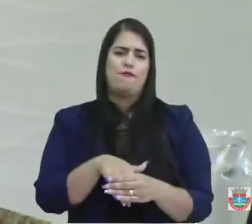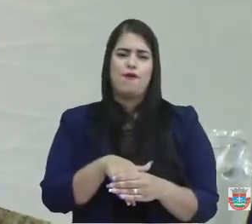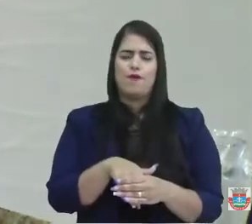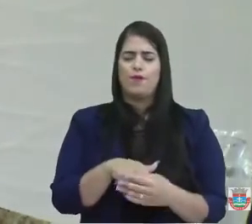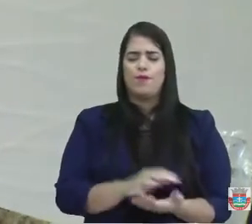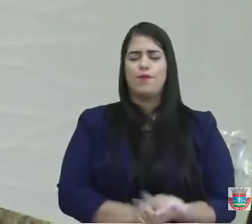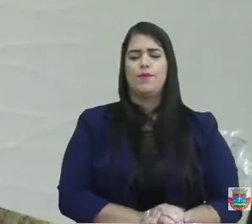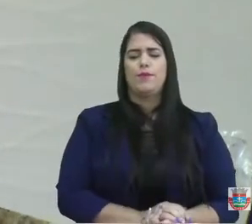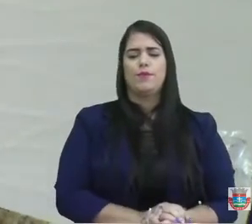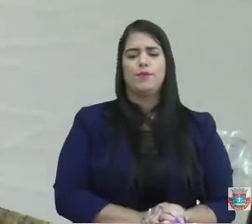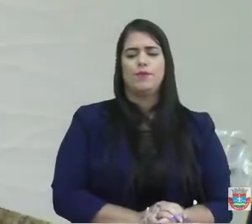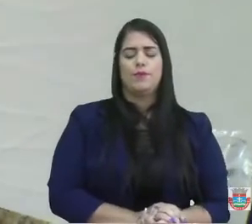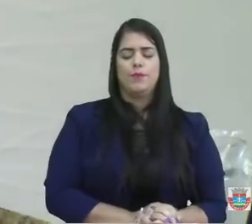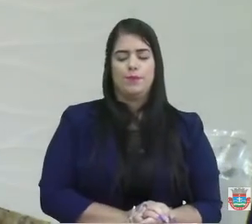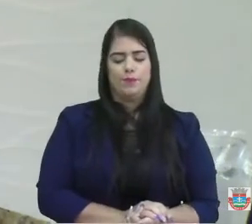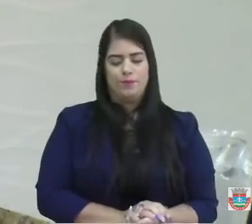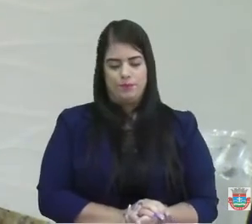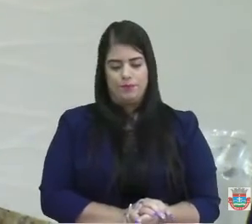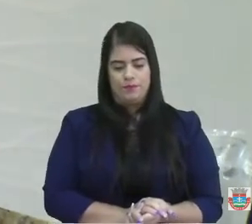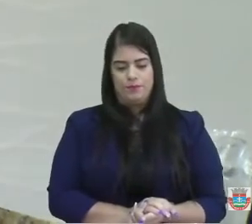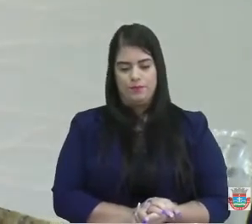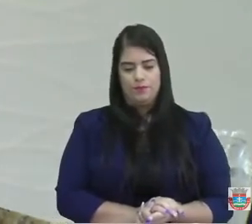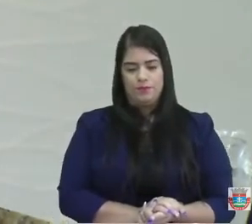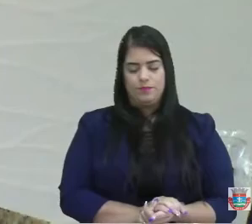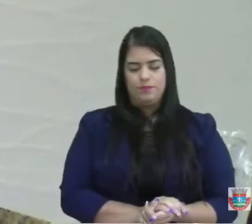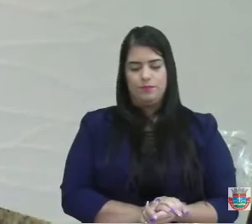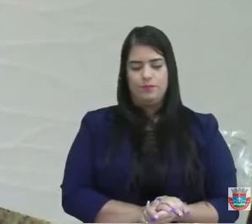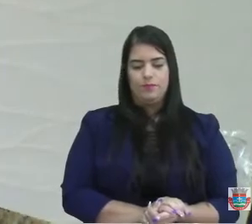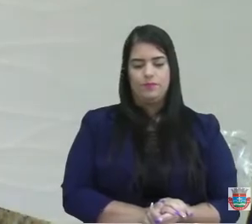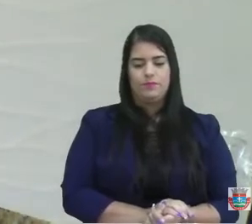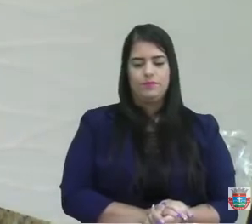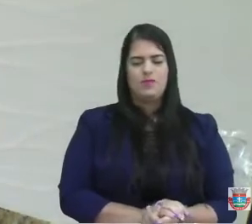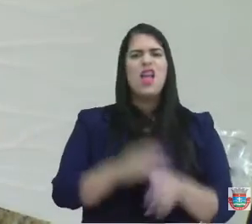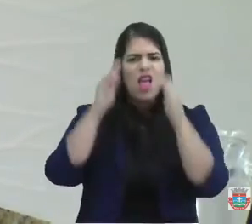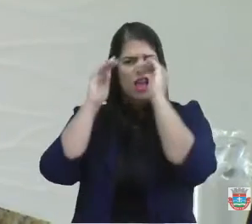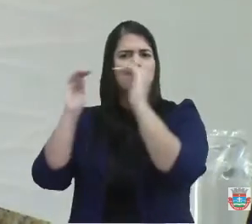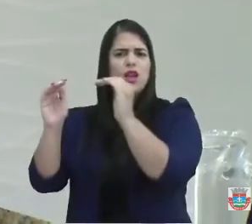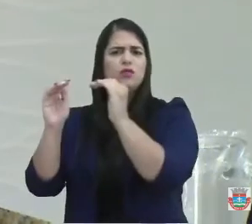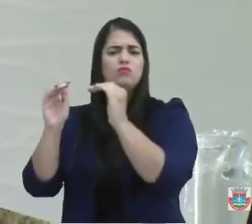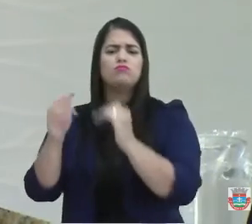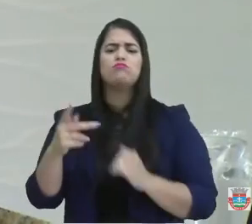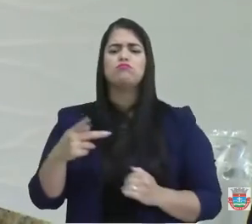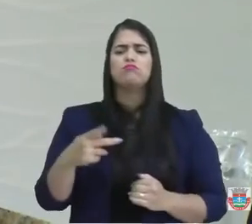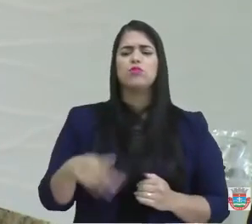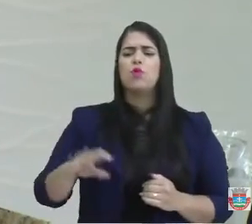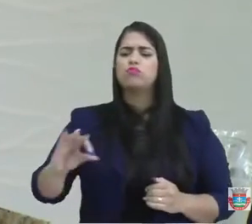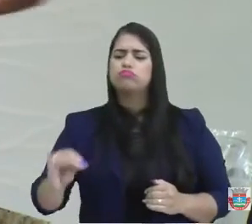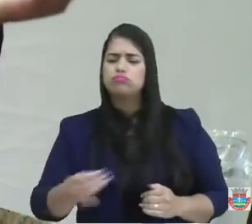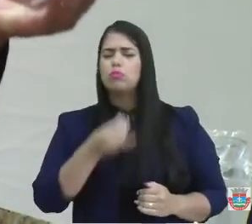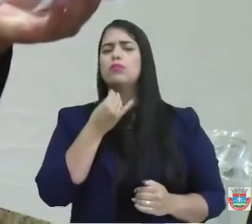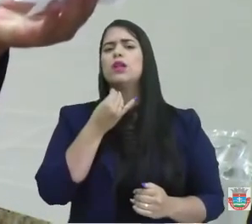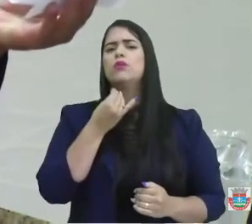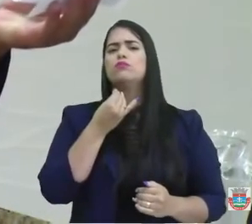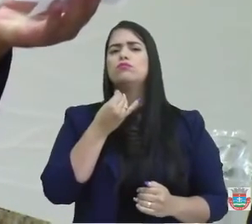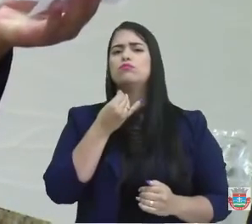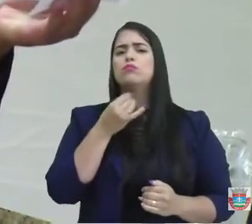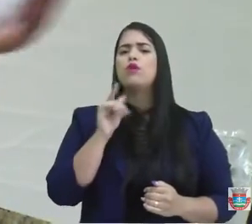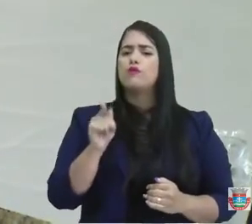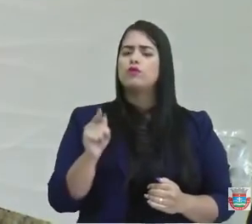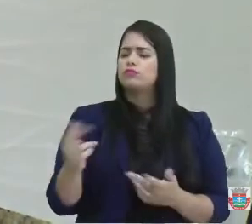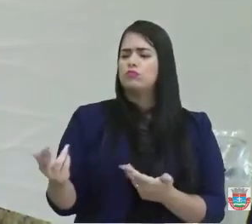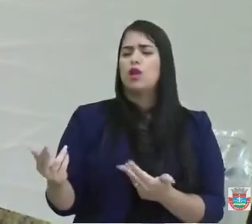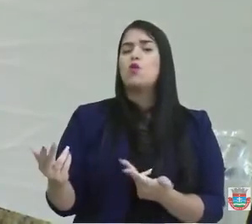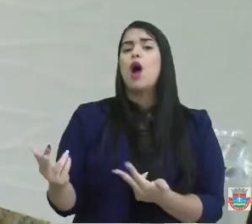quer. Você vota de quem você quiser e eu voto de quem eu quero. Eu respeito sua opinião e você respeita a minha. Pra estar brigando?